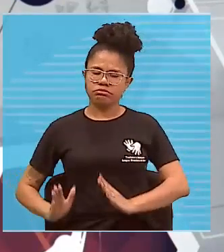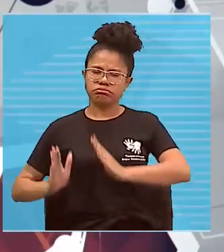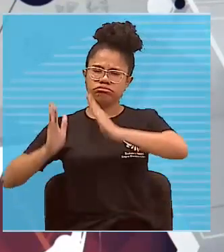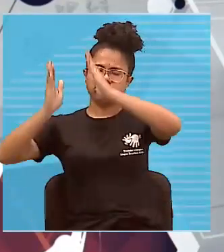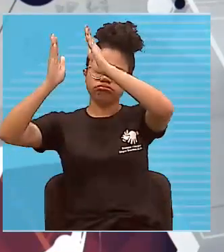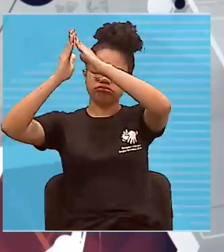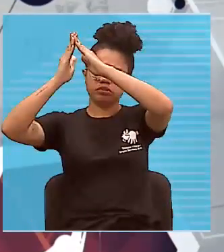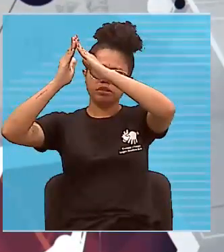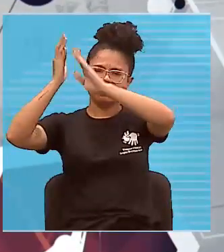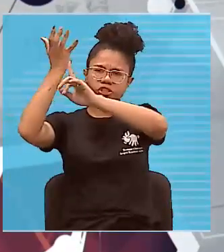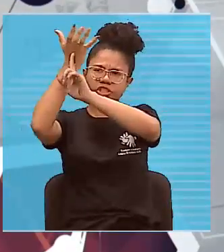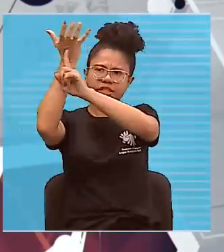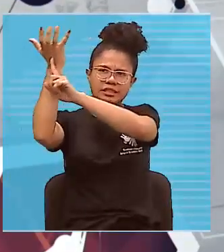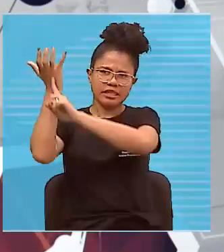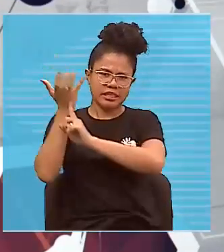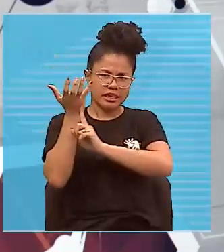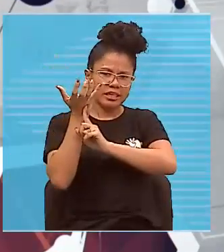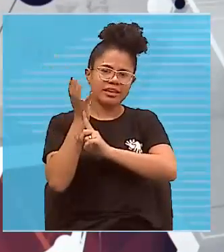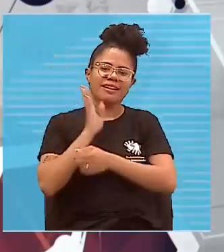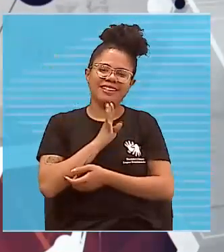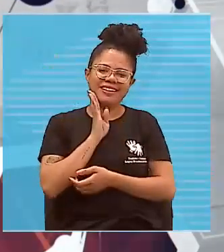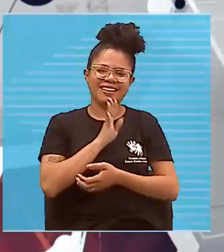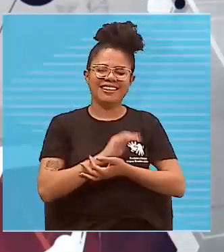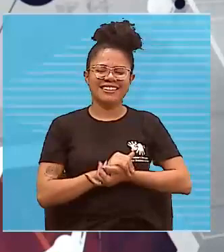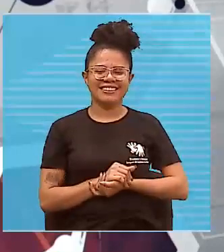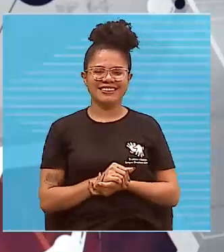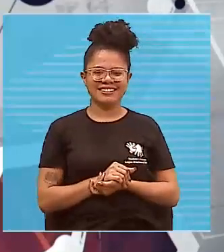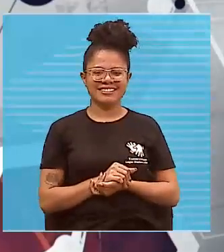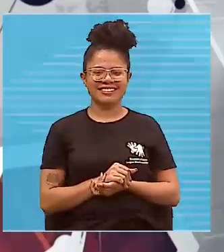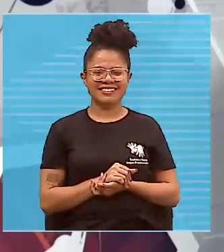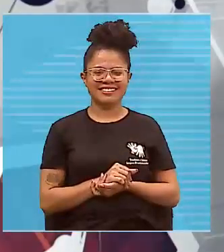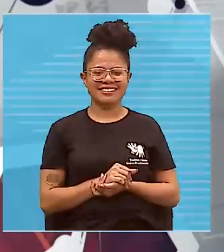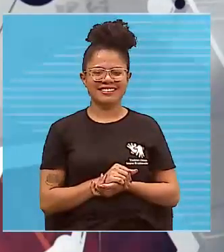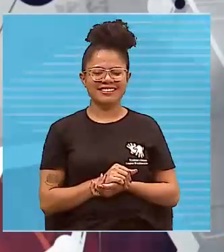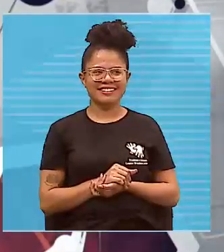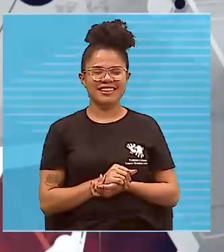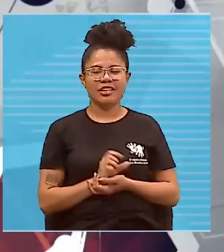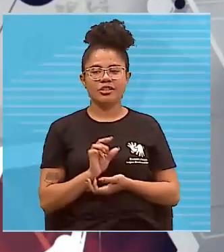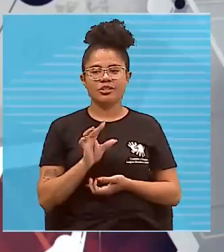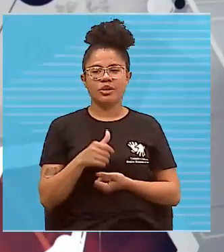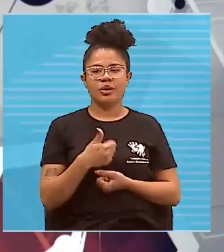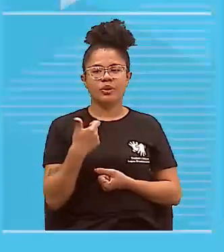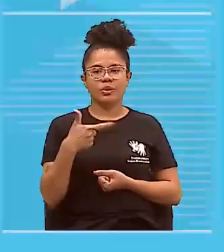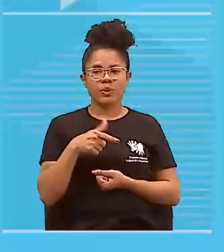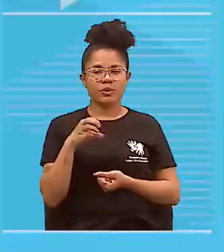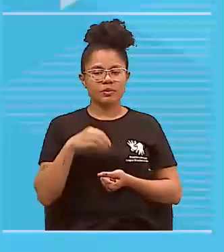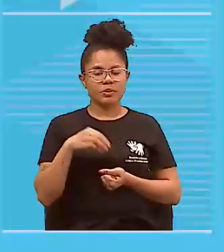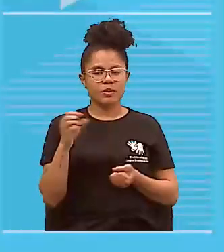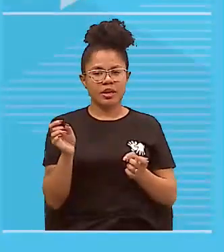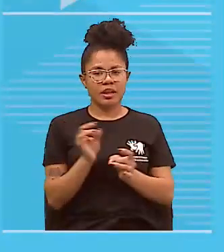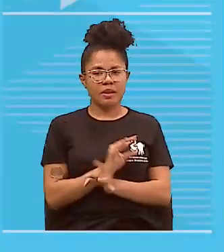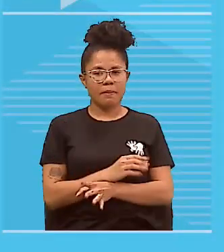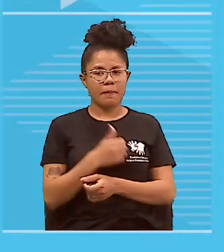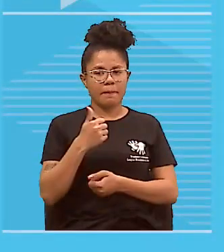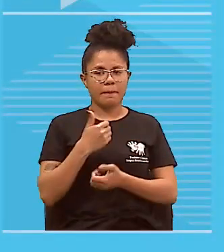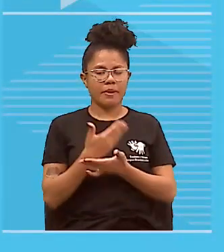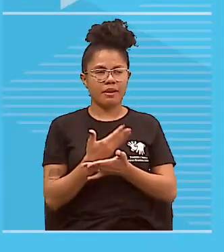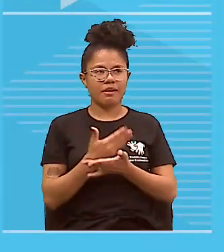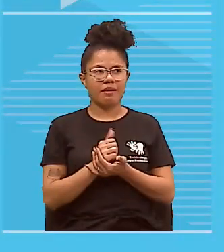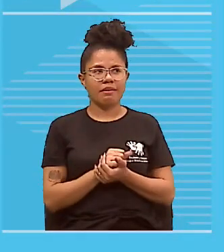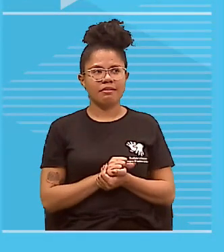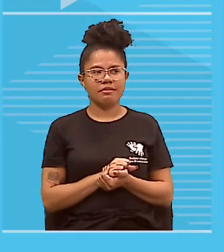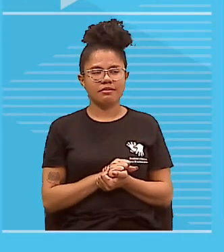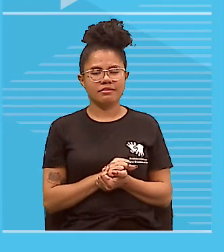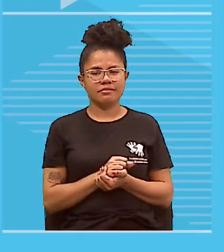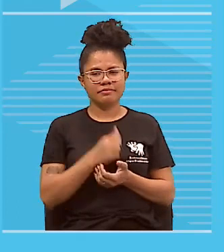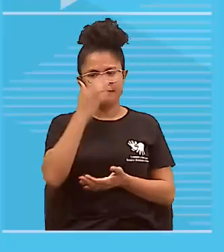foto, mostra pra gente, né? Vamos para frente? Podemos? Temos só 12 minutinhos para acabar nosso primeiro momento aqui. Eu espero que